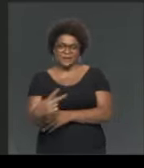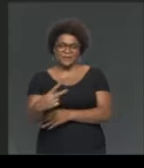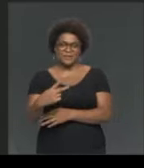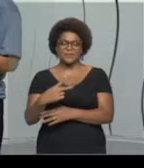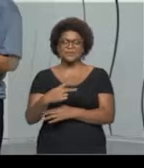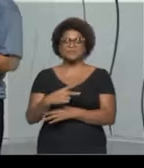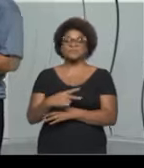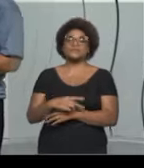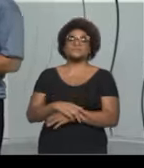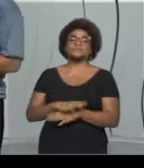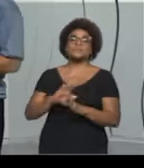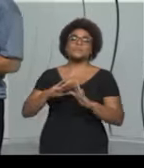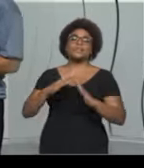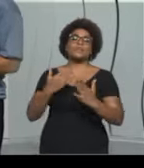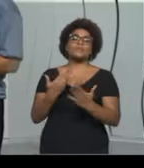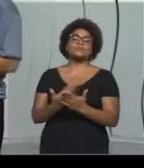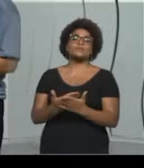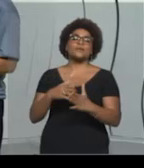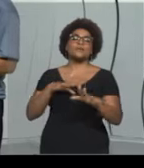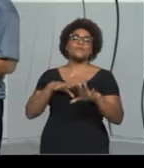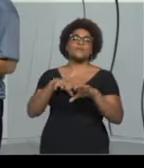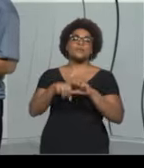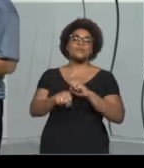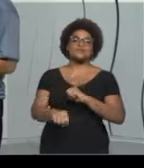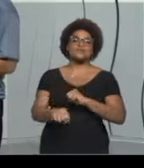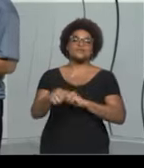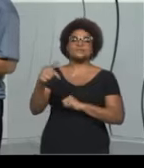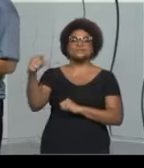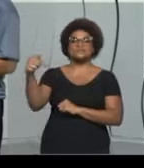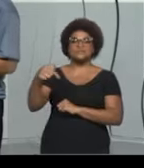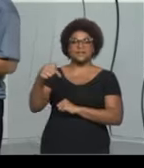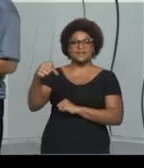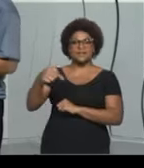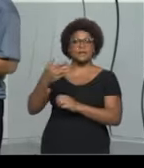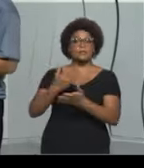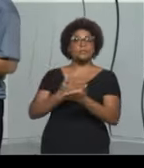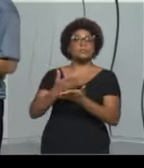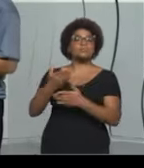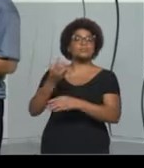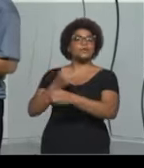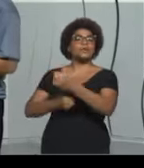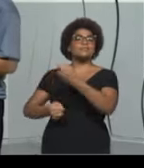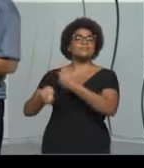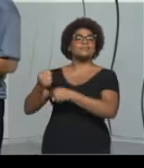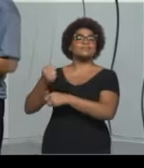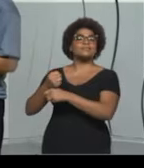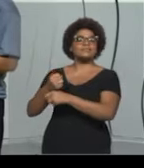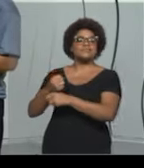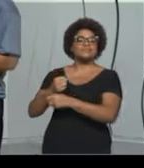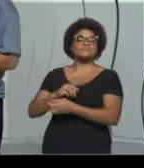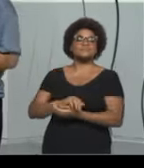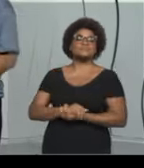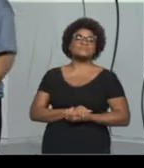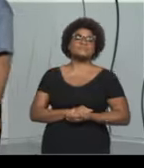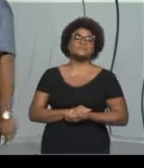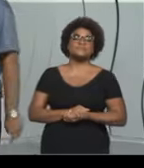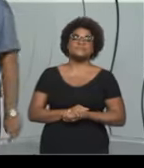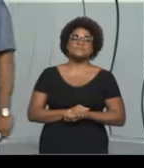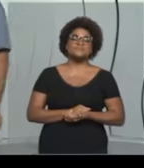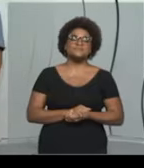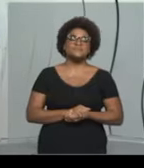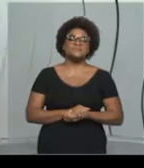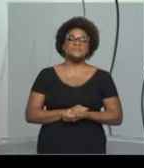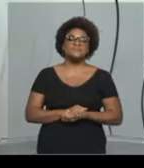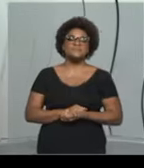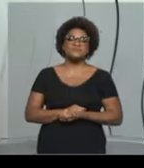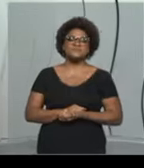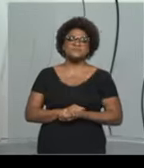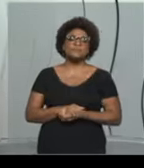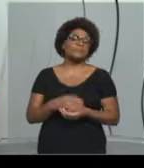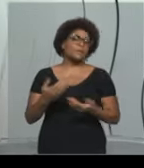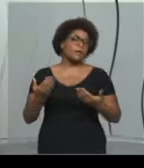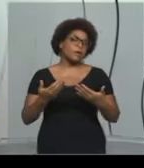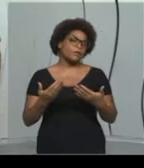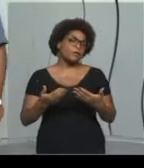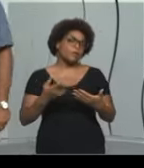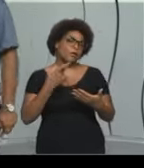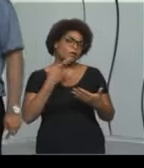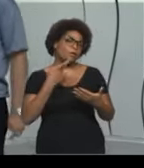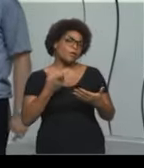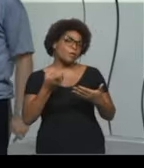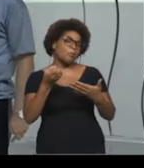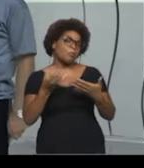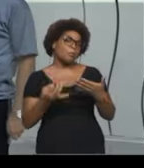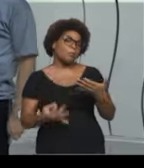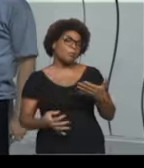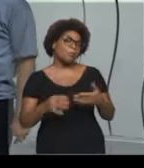Rede Minas, começando no ano passado. Muito bem. Agora, vamos discutir um pouco o que é